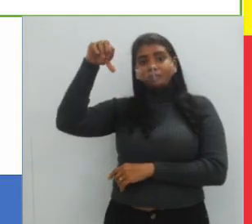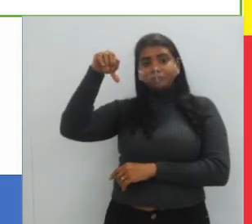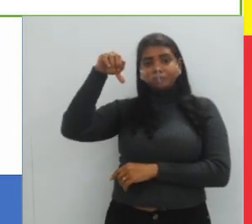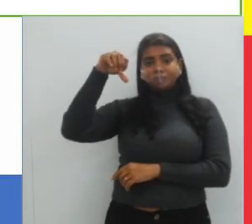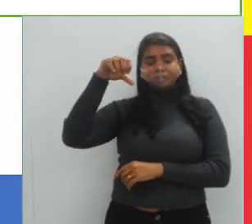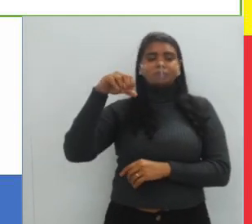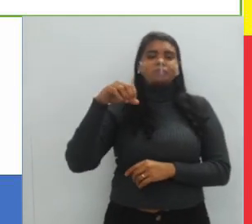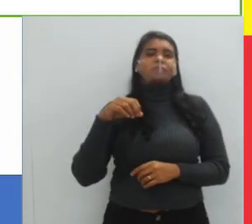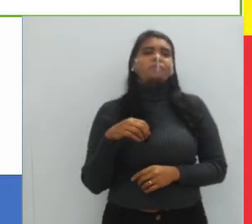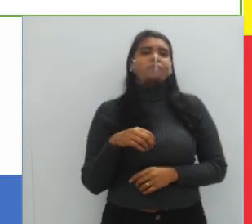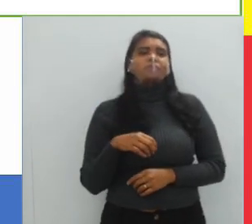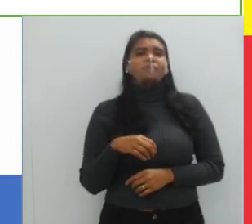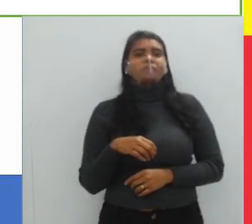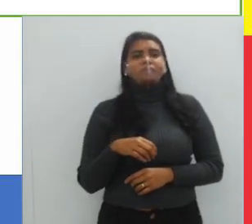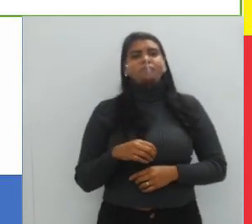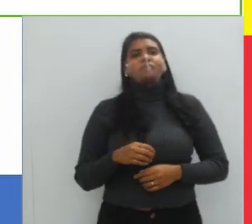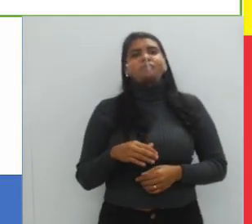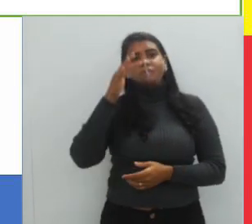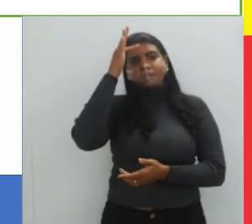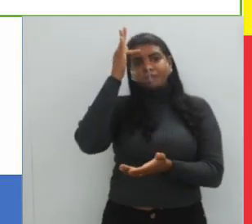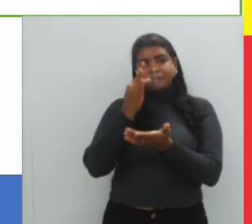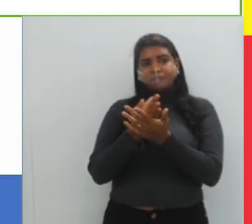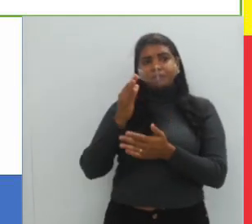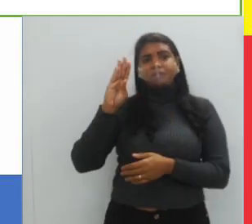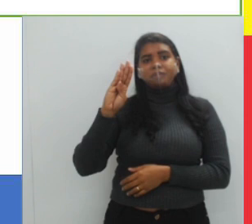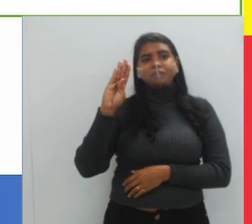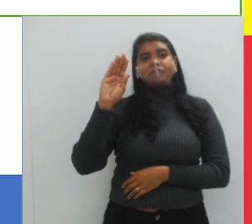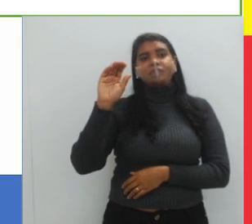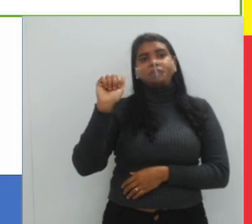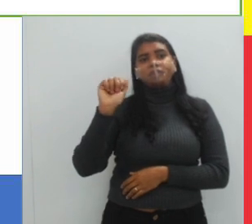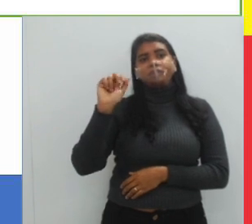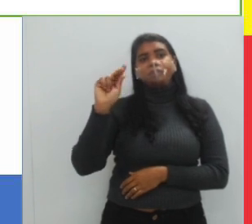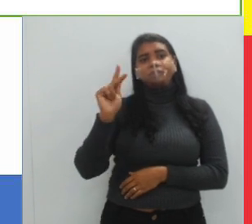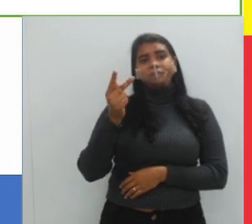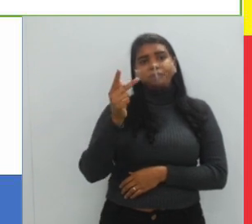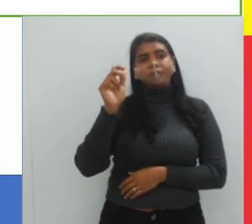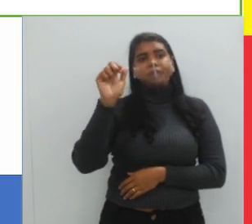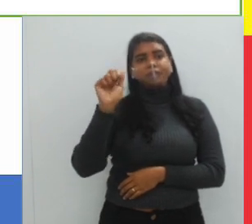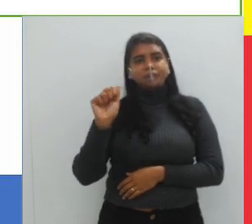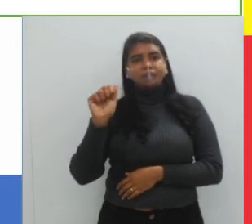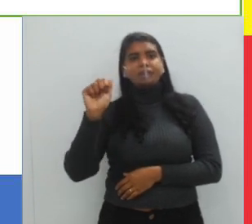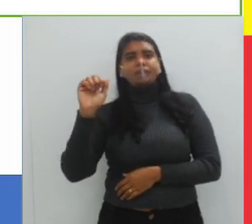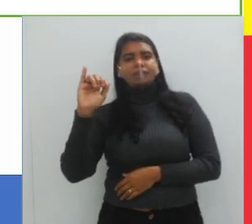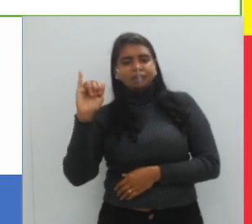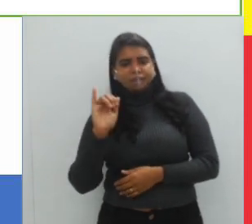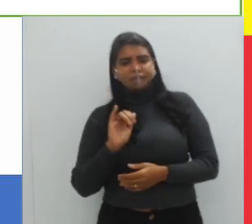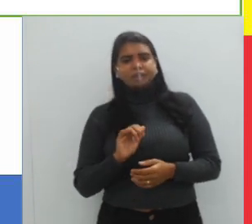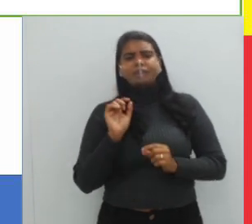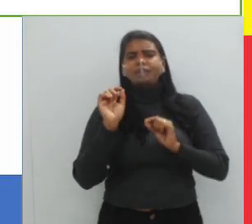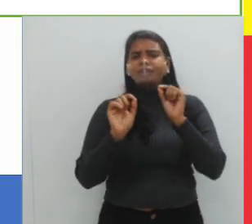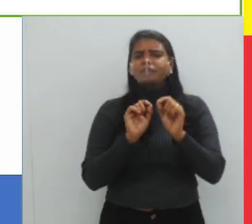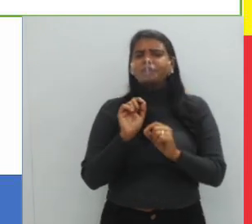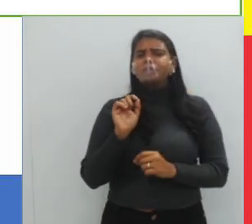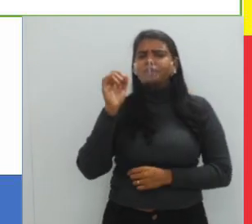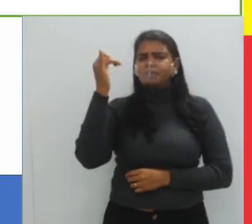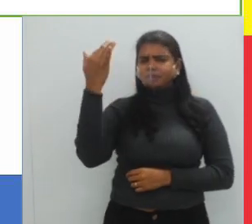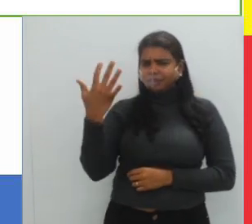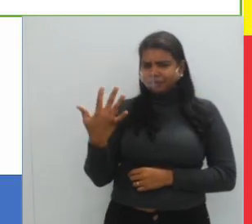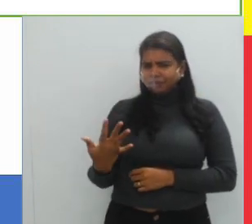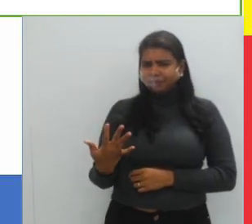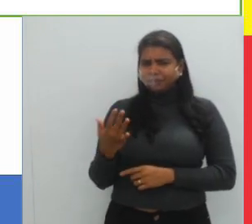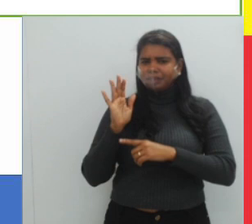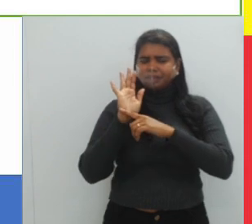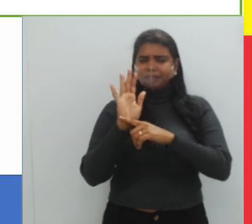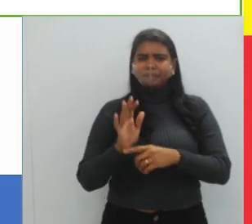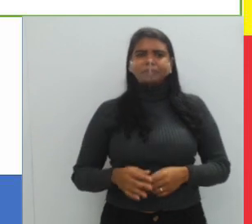pontas da chamada Fé Bahá'í, certo? Outro símbolo religioso. Vamos ver o que é que a estrela de 9